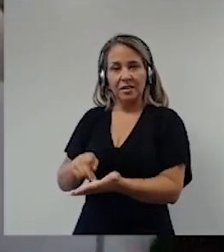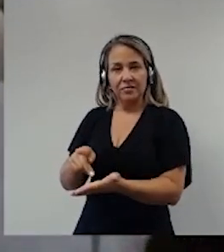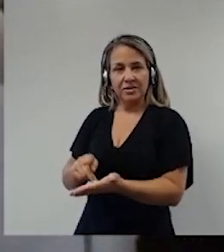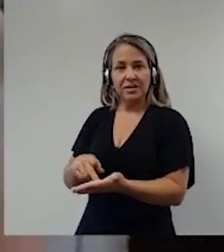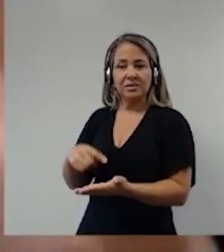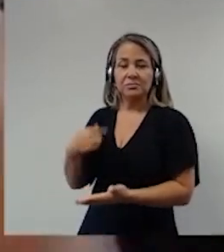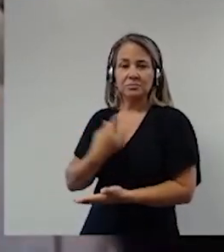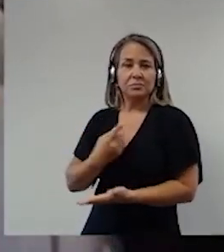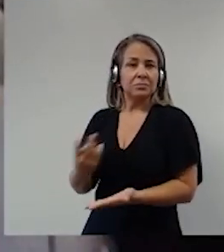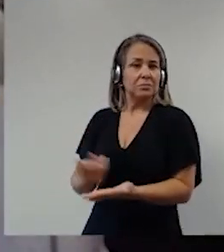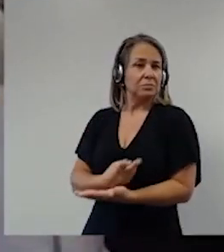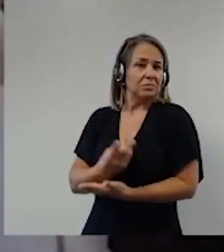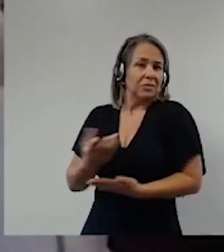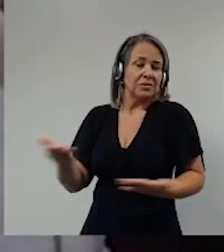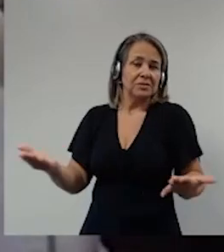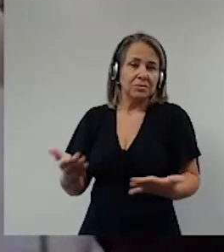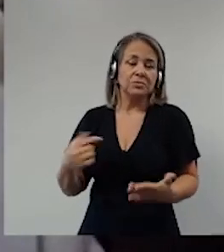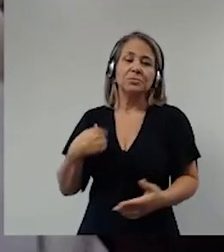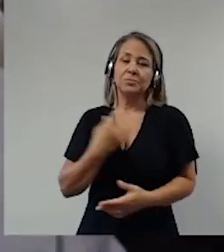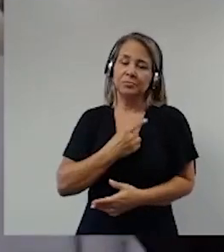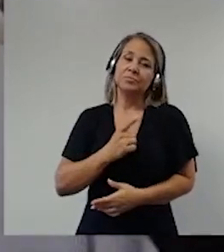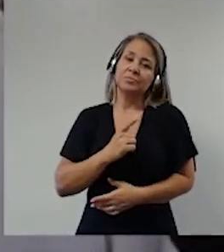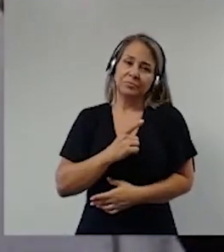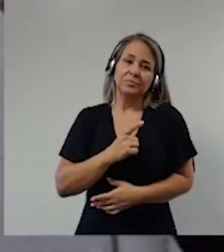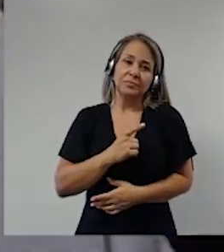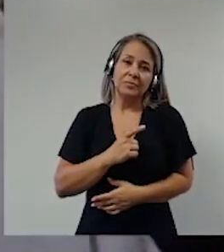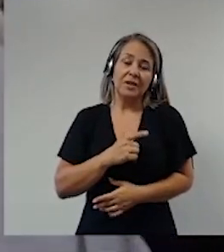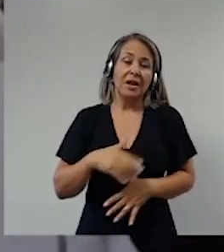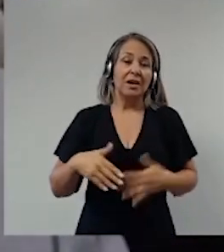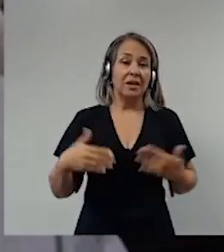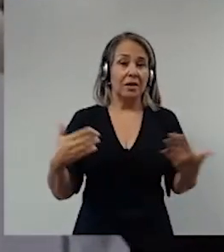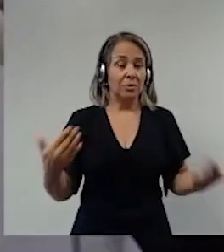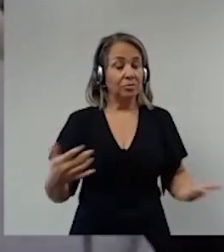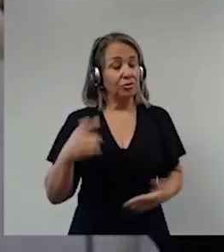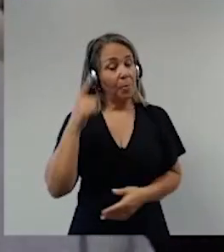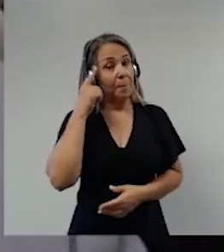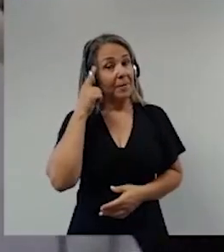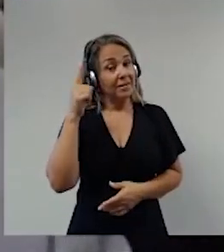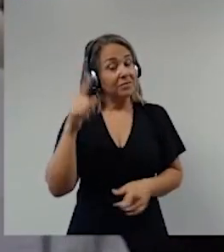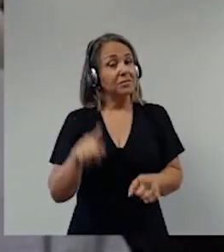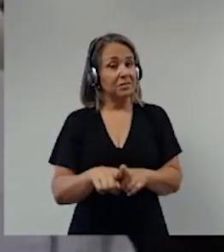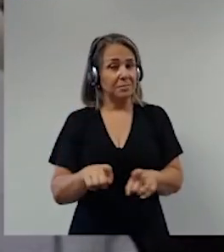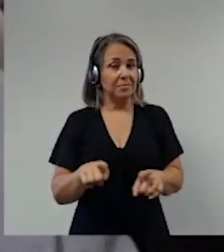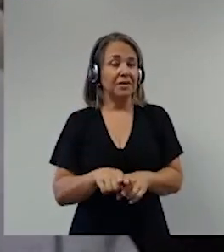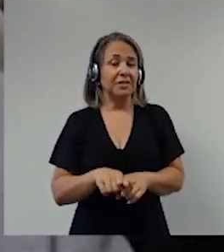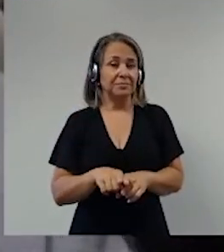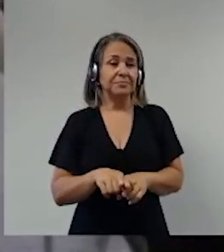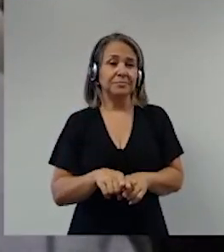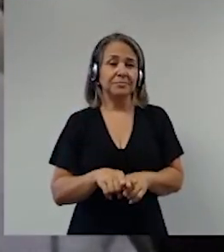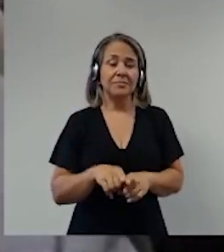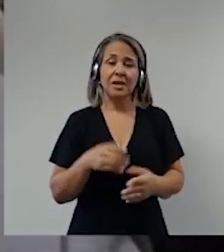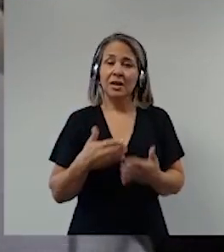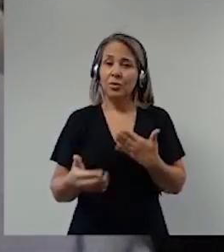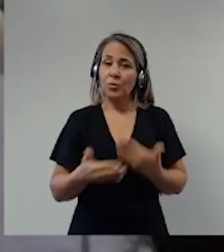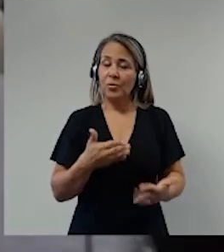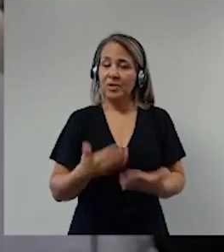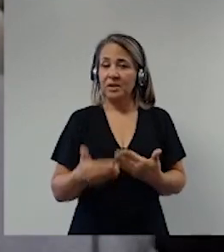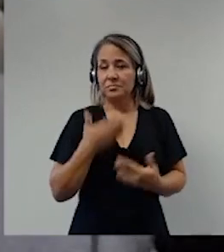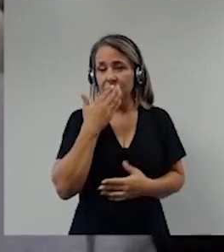na qual ela está envolvida. E aí é onde eu acho que qualquer tipo